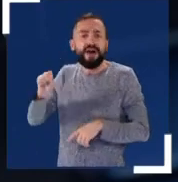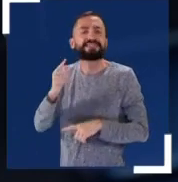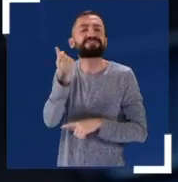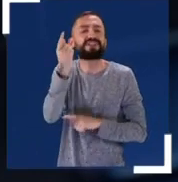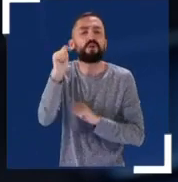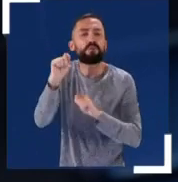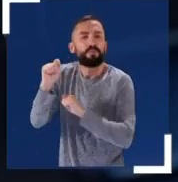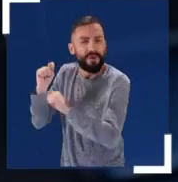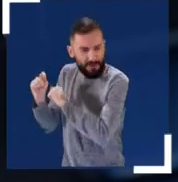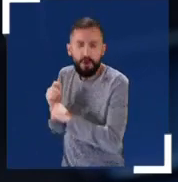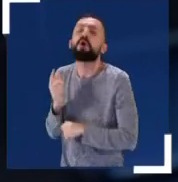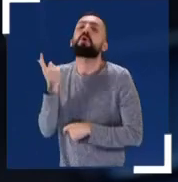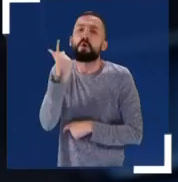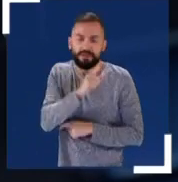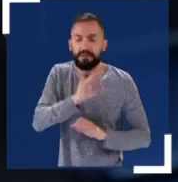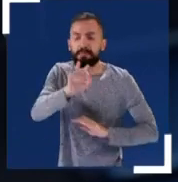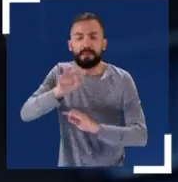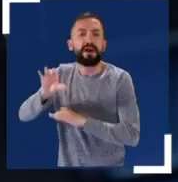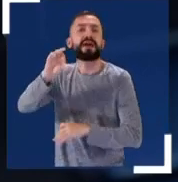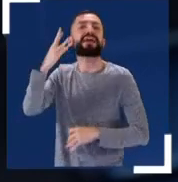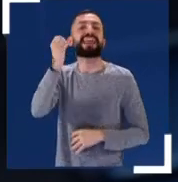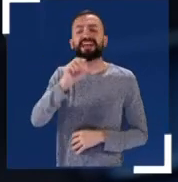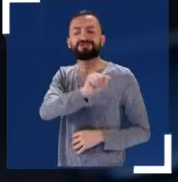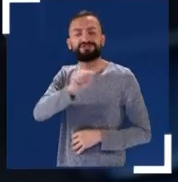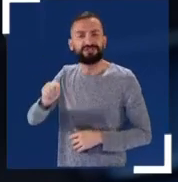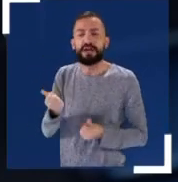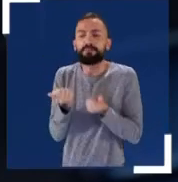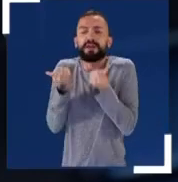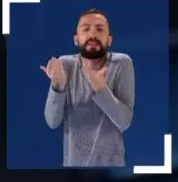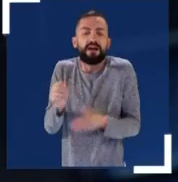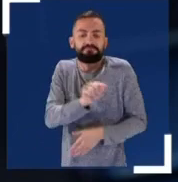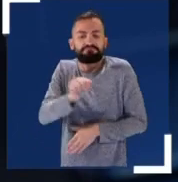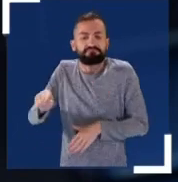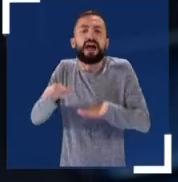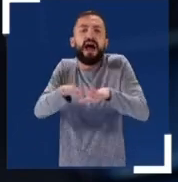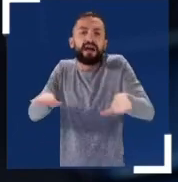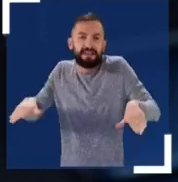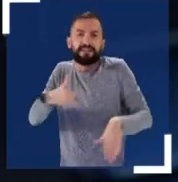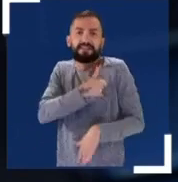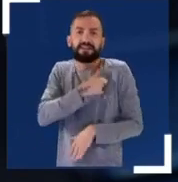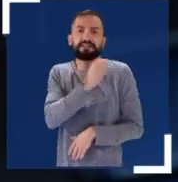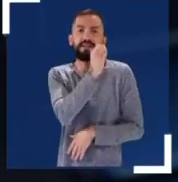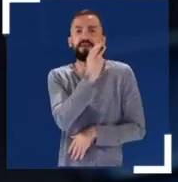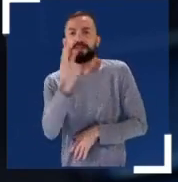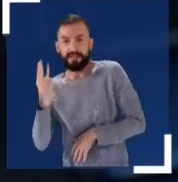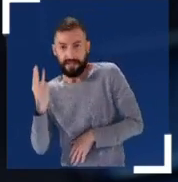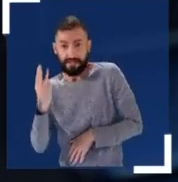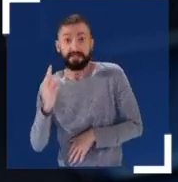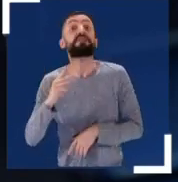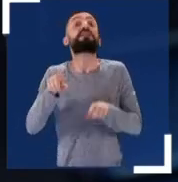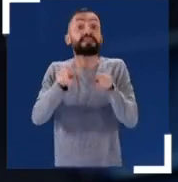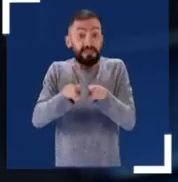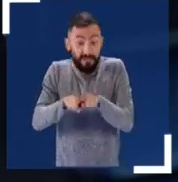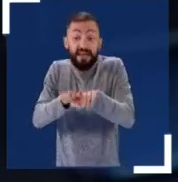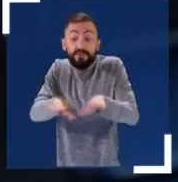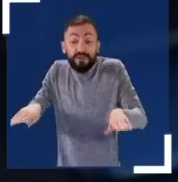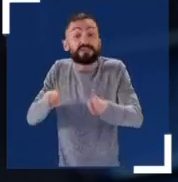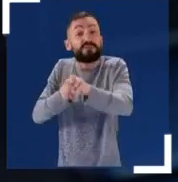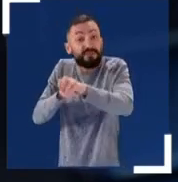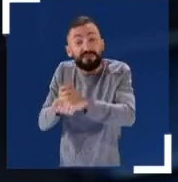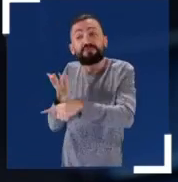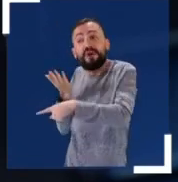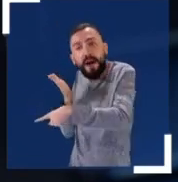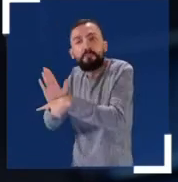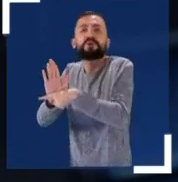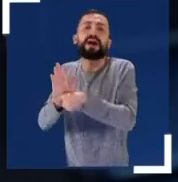conveniente, ela possa ter creches operando e atendendo crianças de 0 a 3. E vamos atuar também na educação infantil, para apoiar as prefeituras